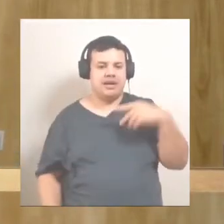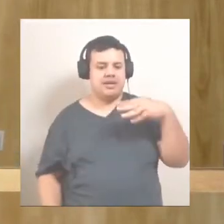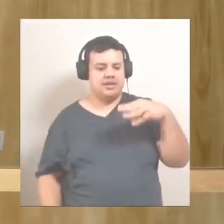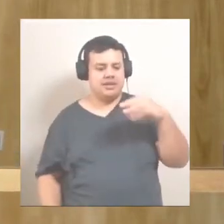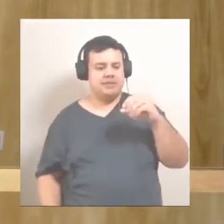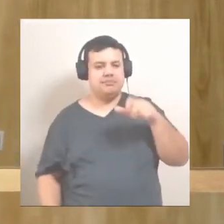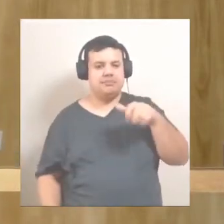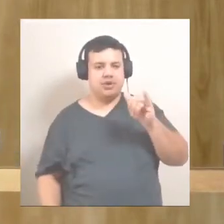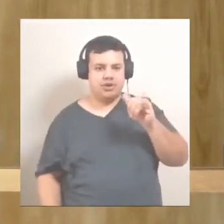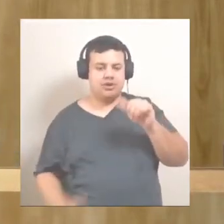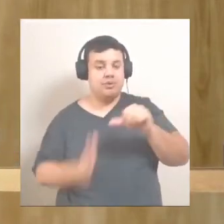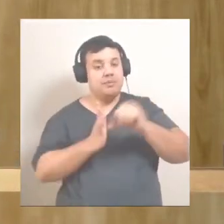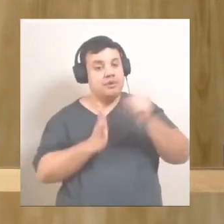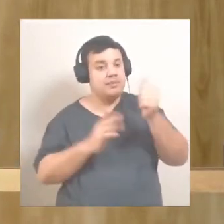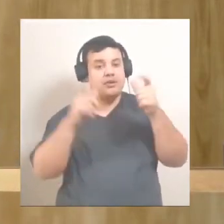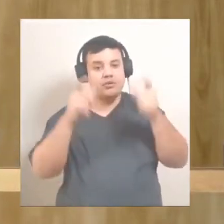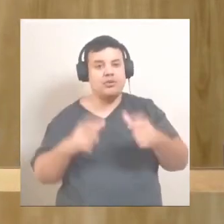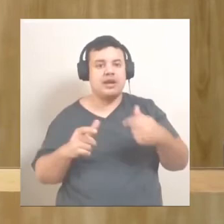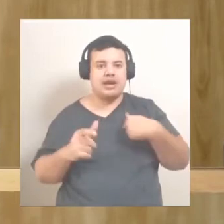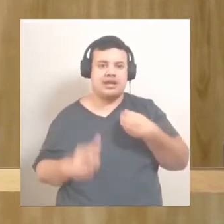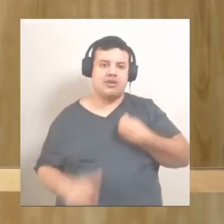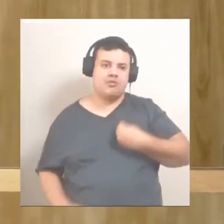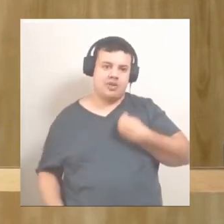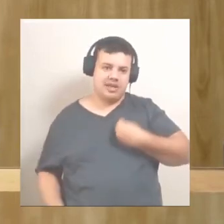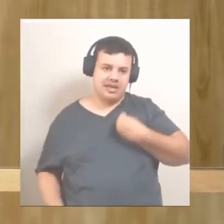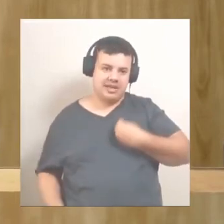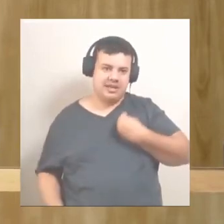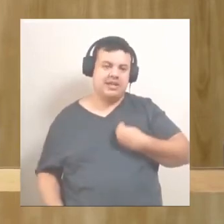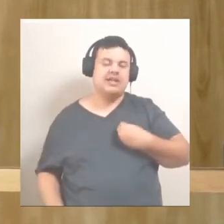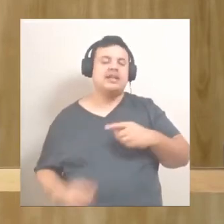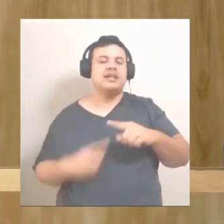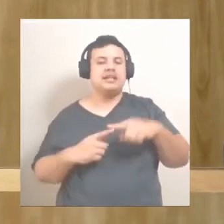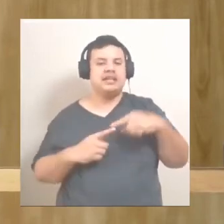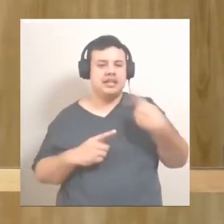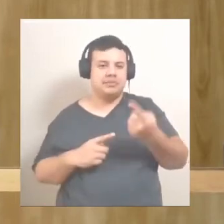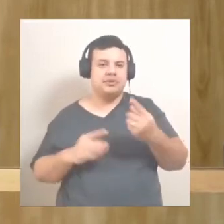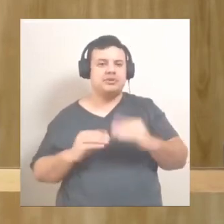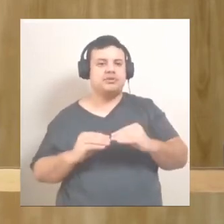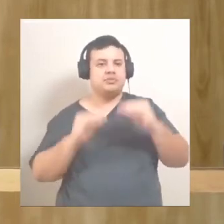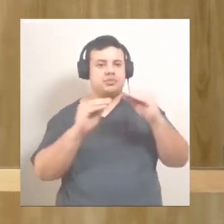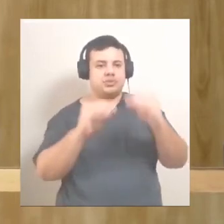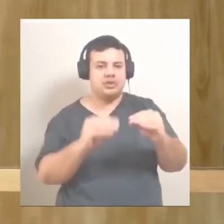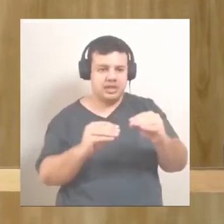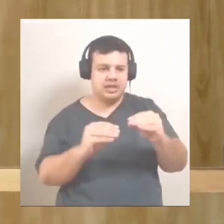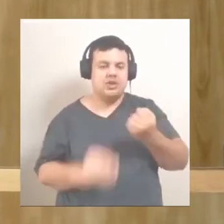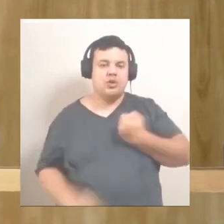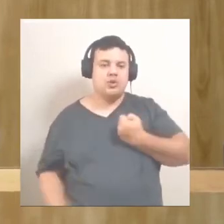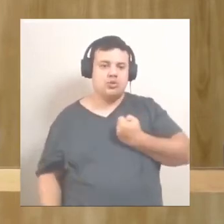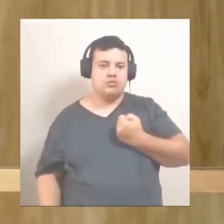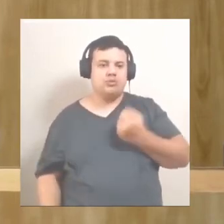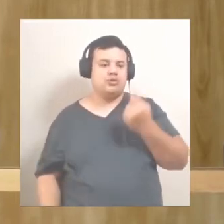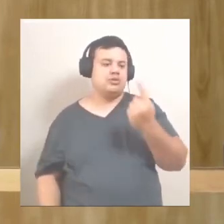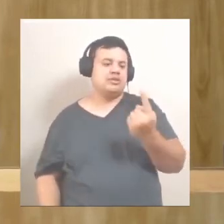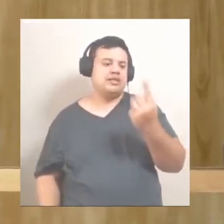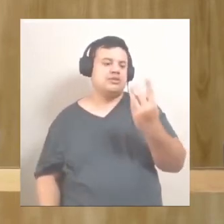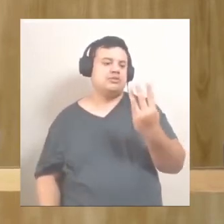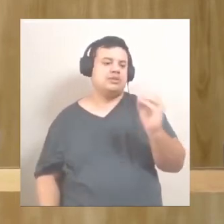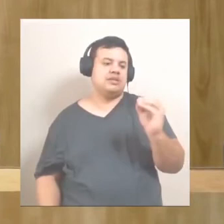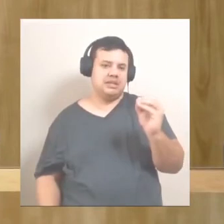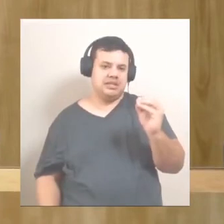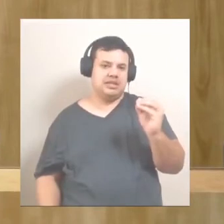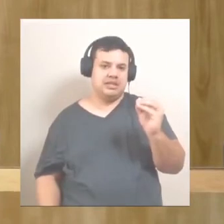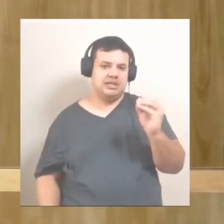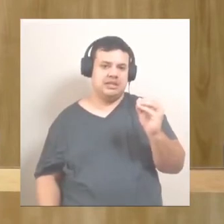eu morei logo que eu nasci. E, na sequência, eu fui para o número 130 do deputado Emílio